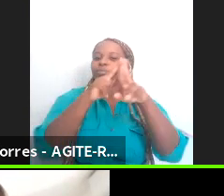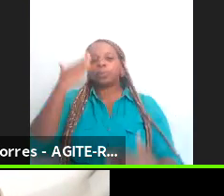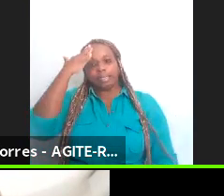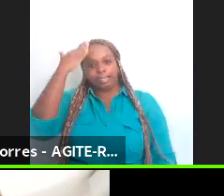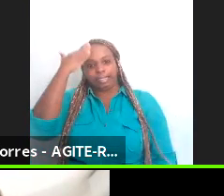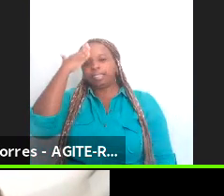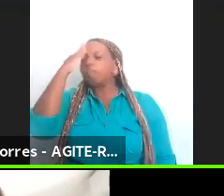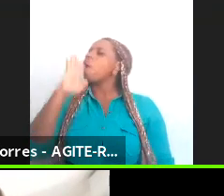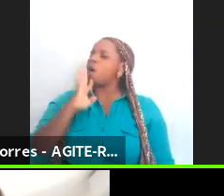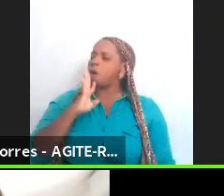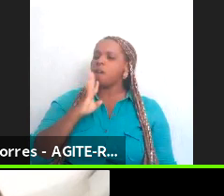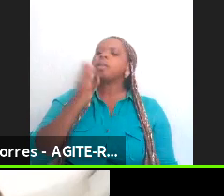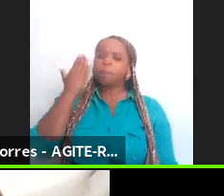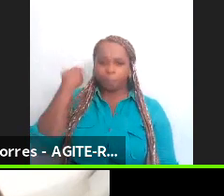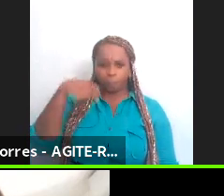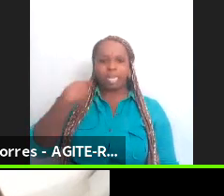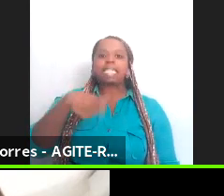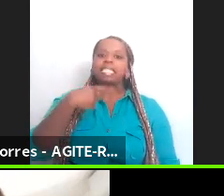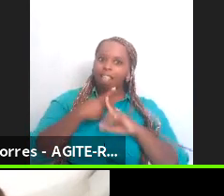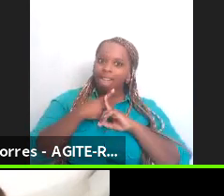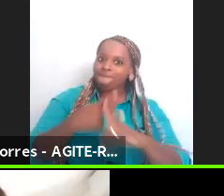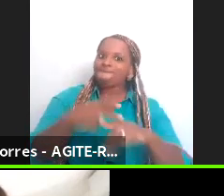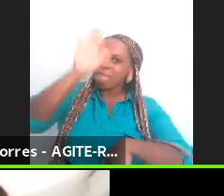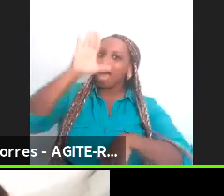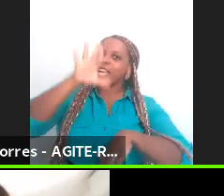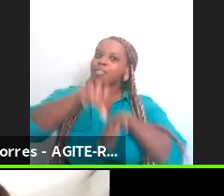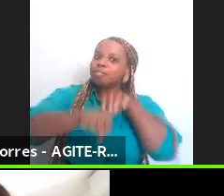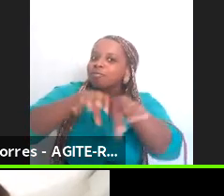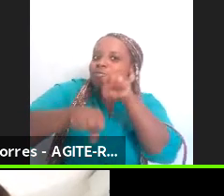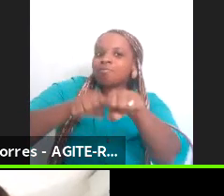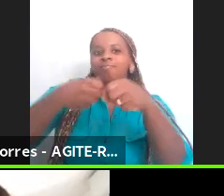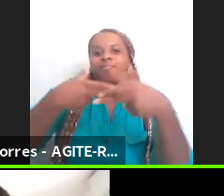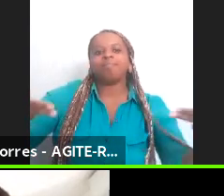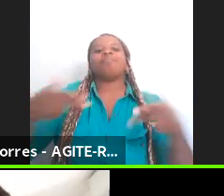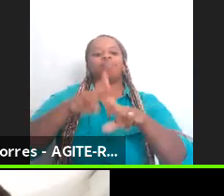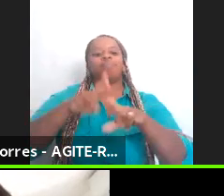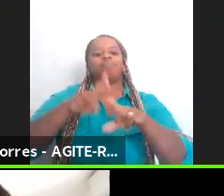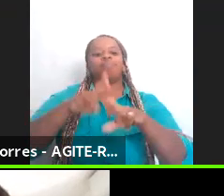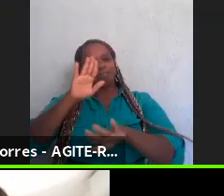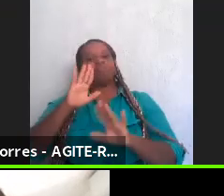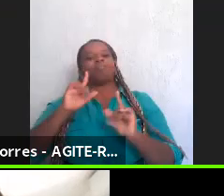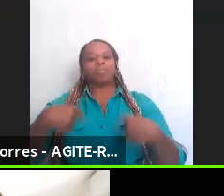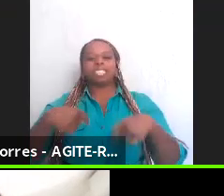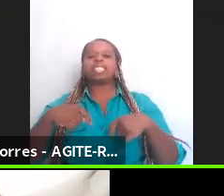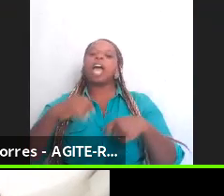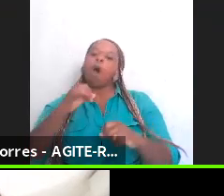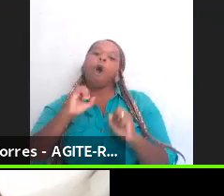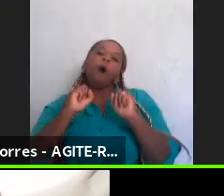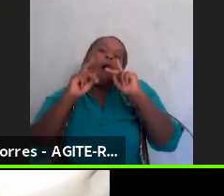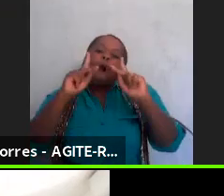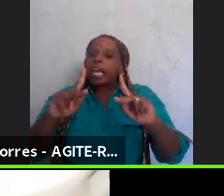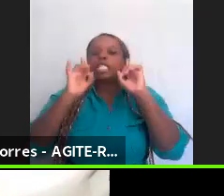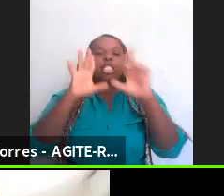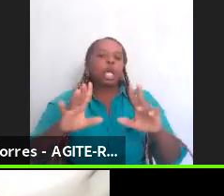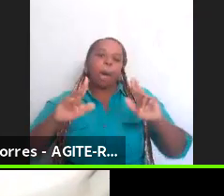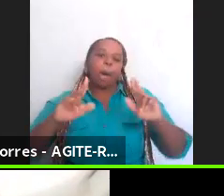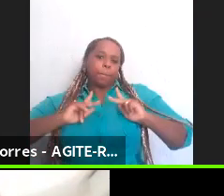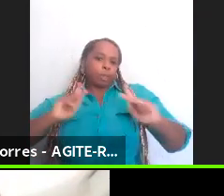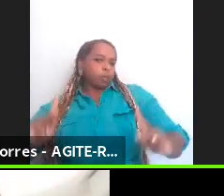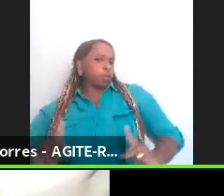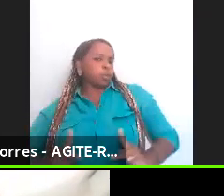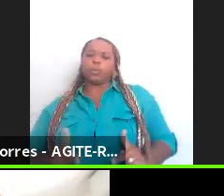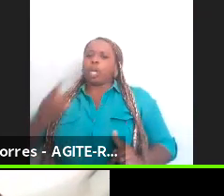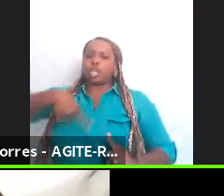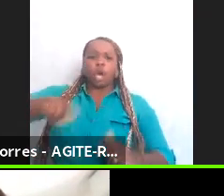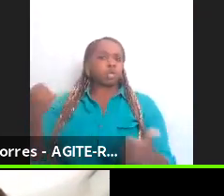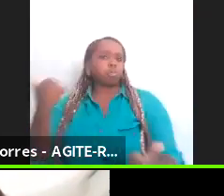eu preciso correr atrás disso. Então, acho que eu acho que não adianta a gente ter uma postura catastrófica de que, ai, vamos ser